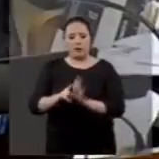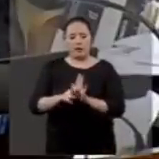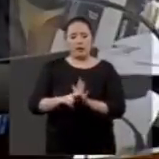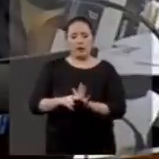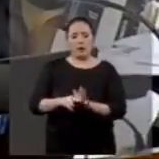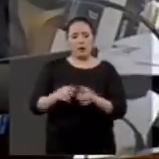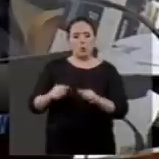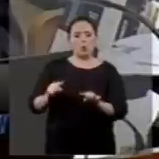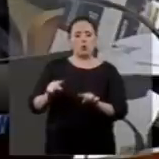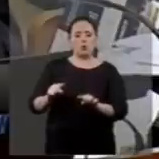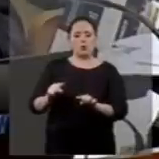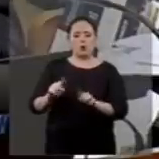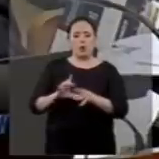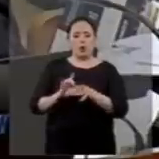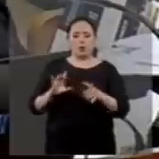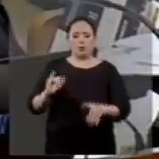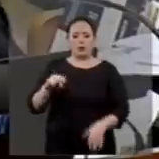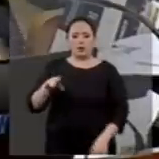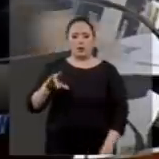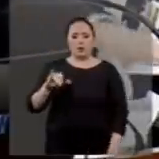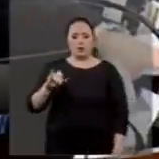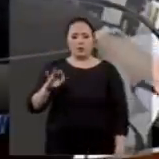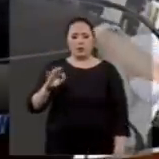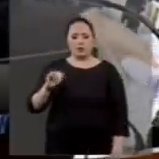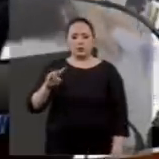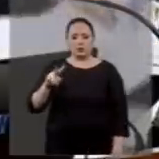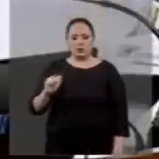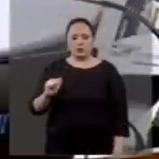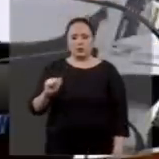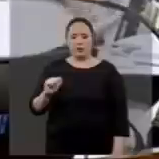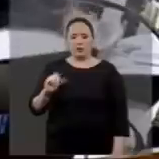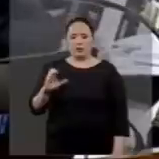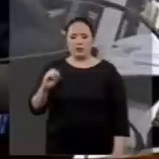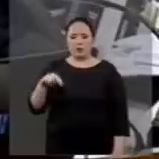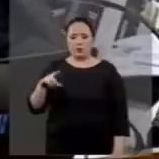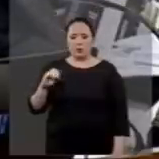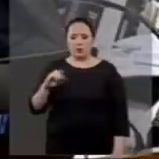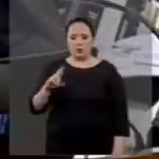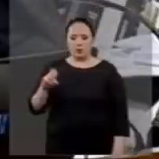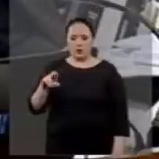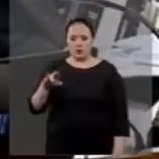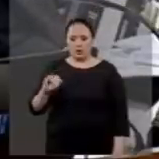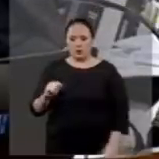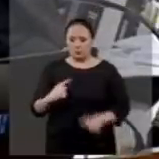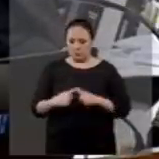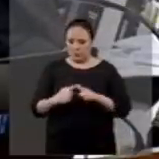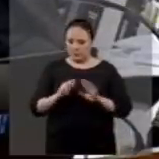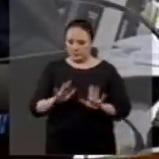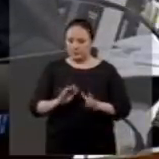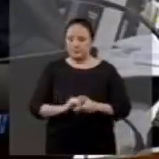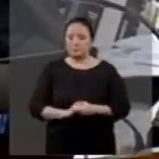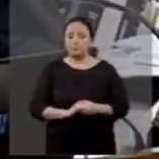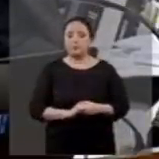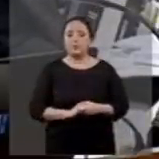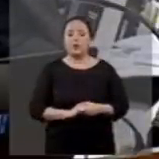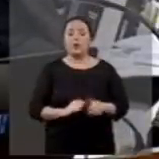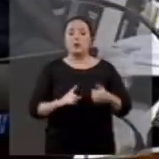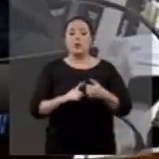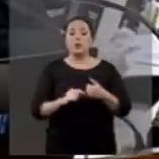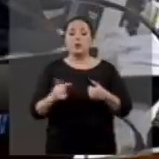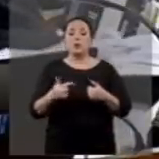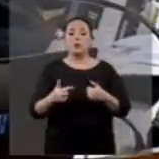livre concorrência. Por quê? Porque o artigo 2º, e antes já em relação a esse primeiro tópico, sanção